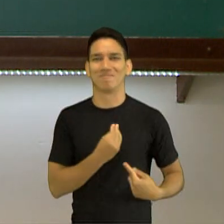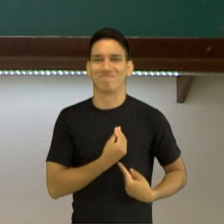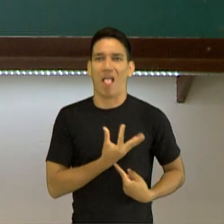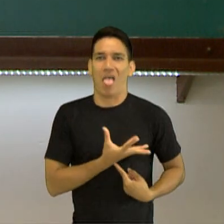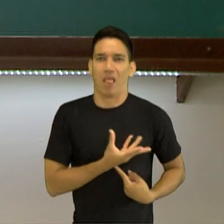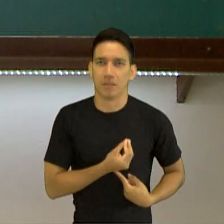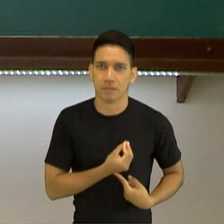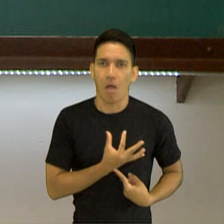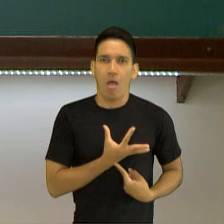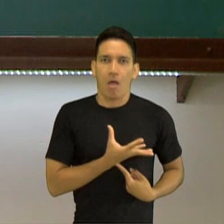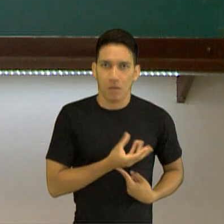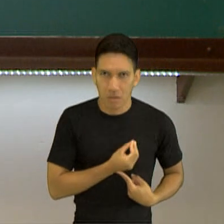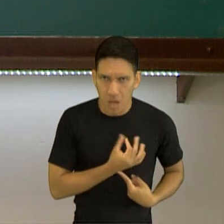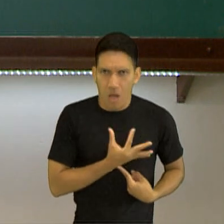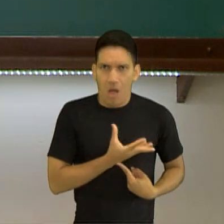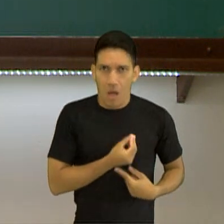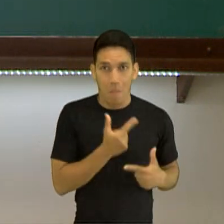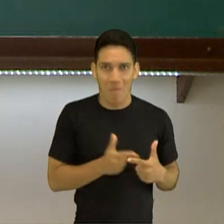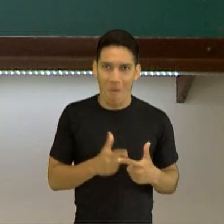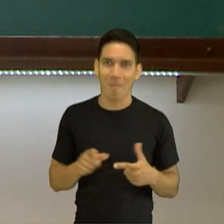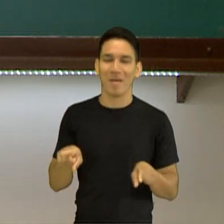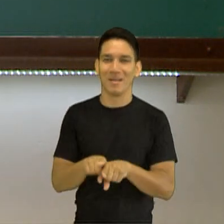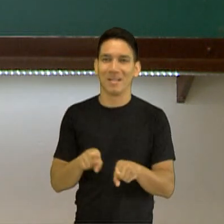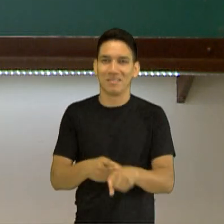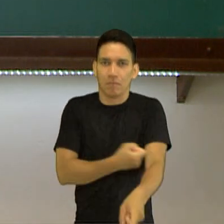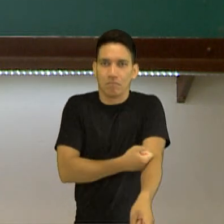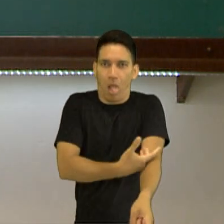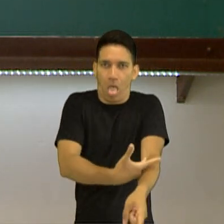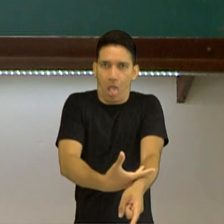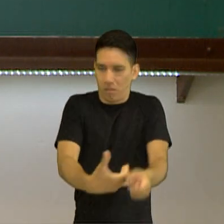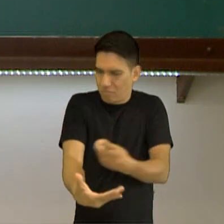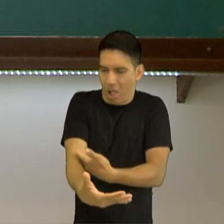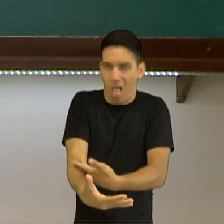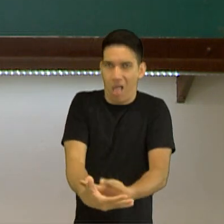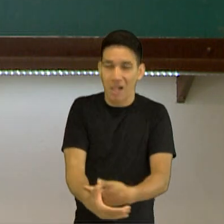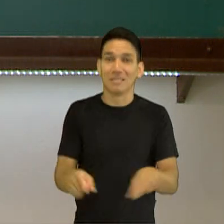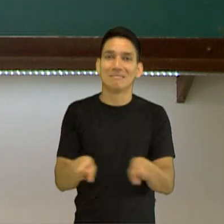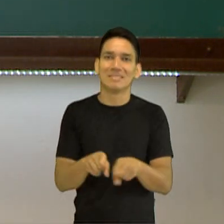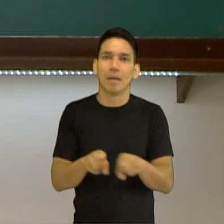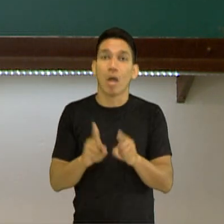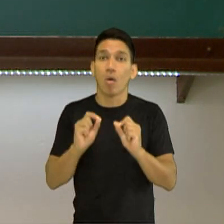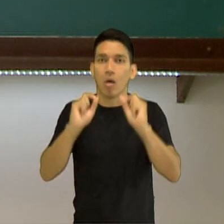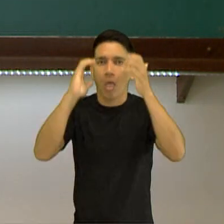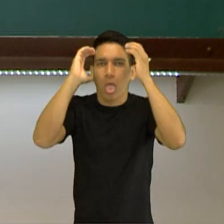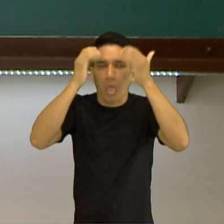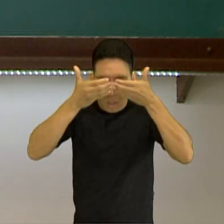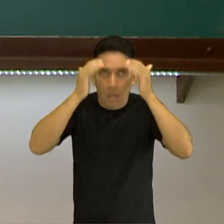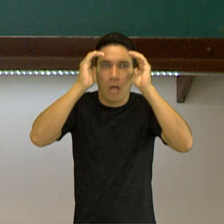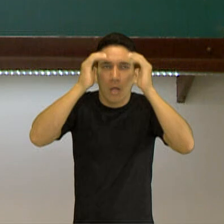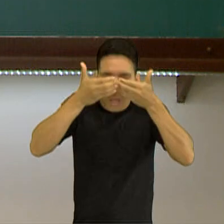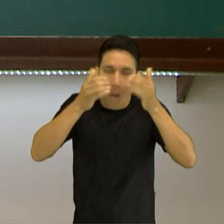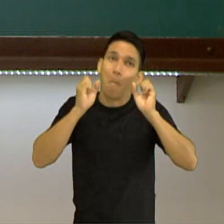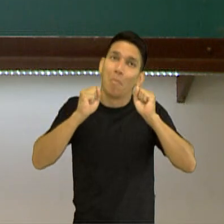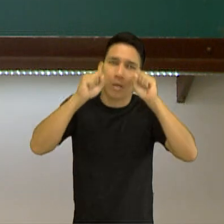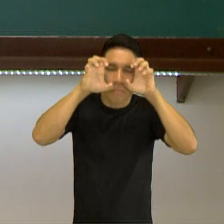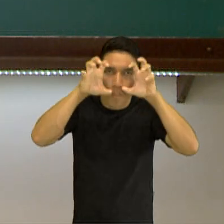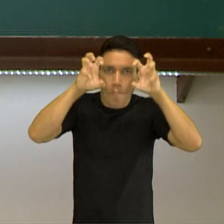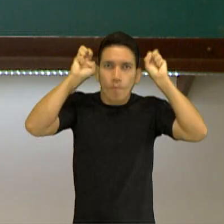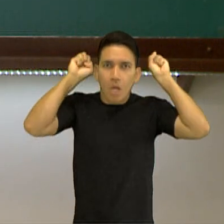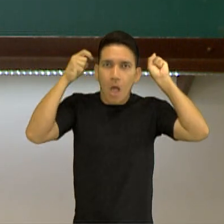no coração, problemas nas artérias, cegueira, porque os nervos dos olhos podem secar